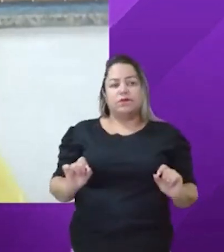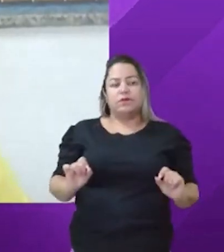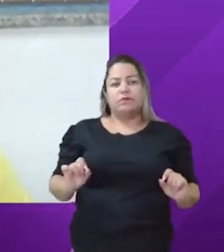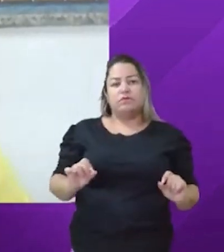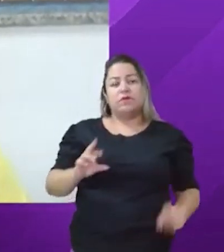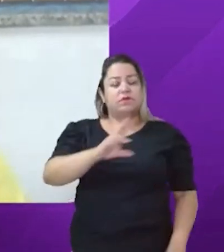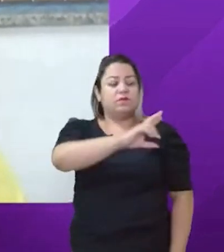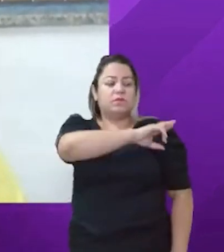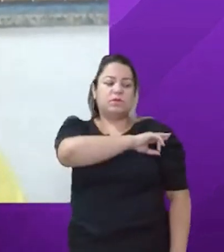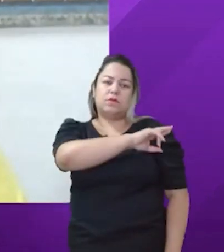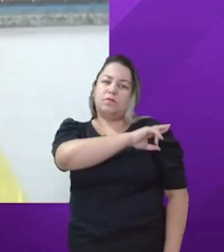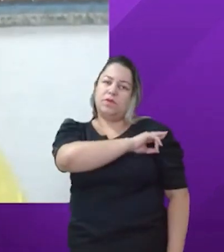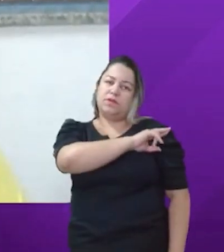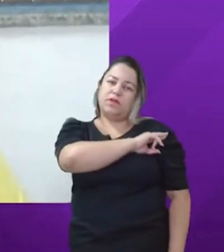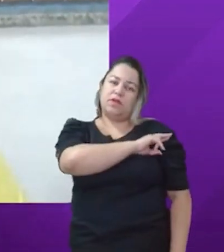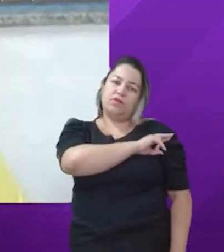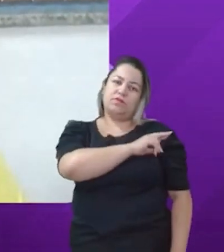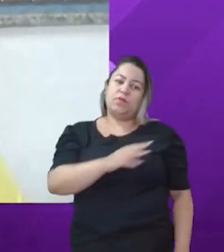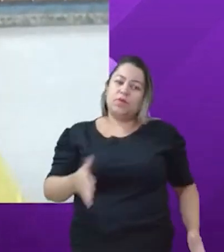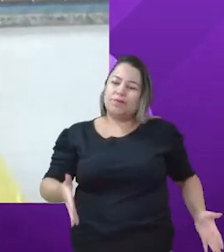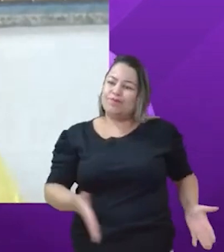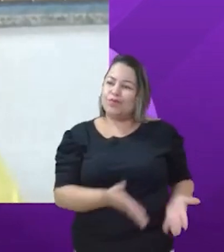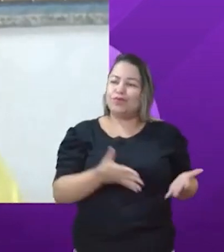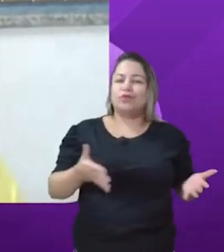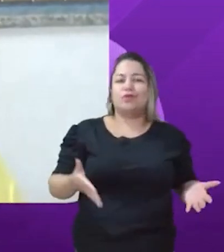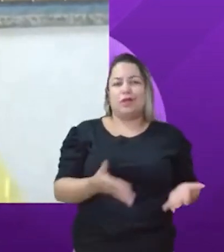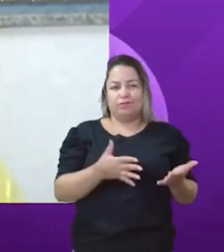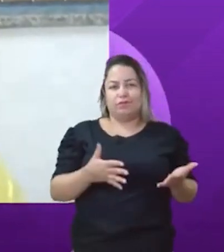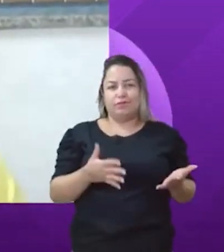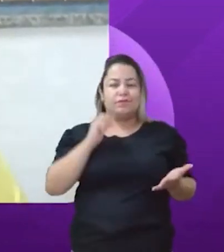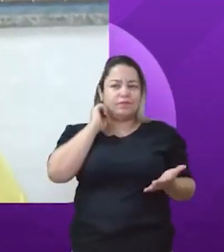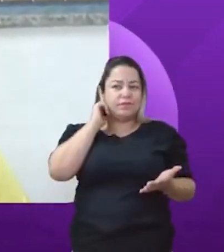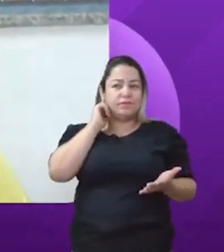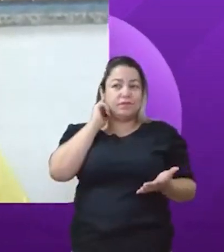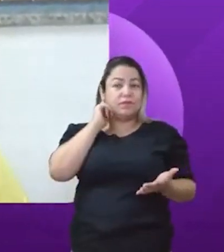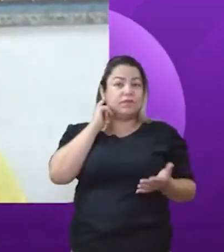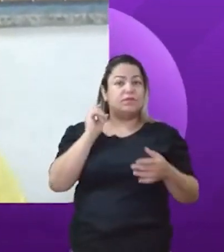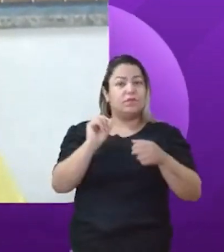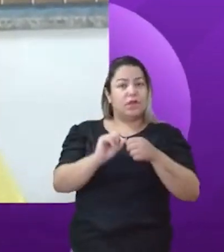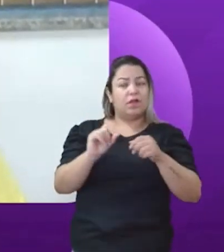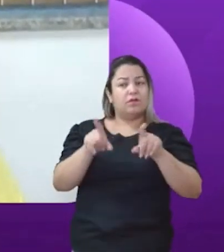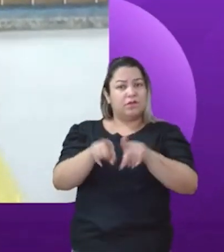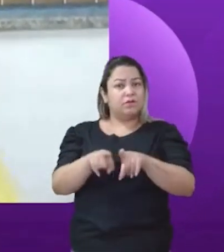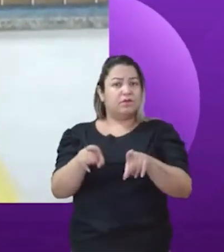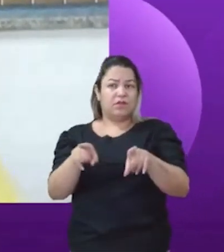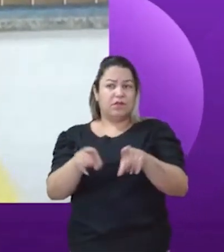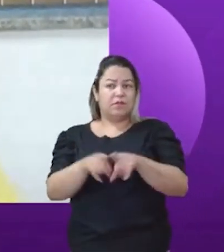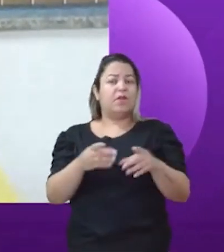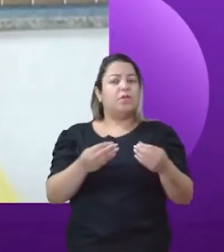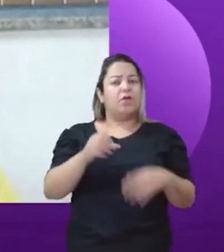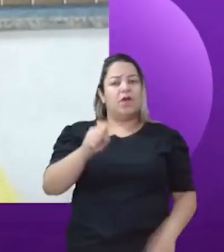essa responsabilidade por impulsionar e por fazer essa frente de interlocução com